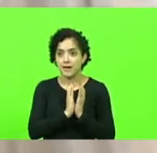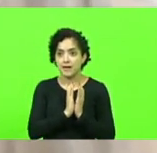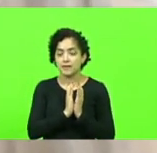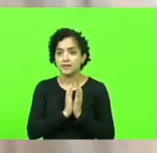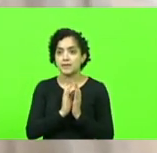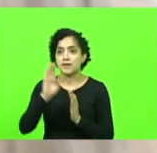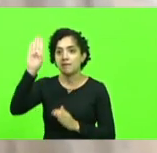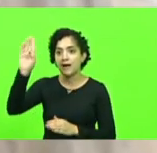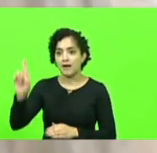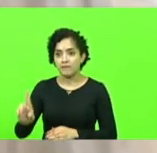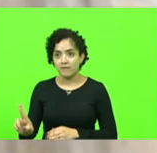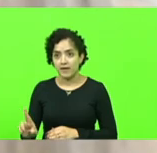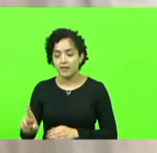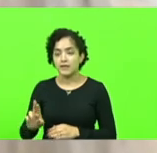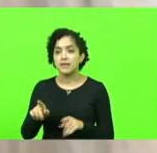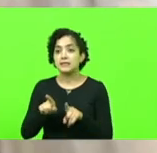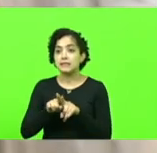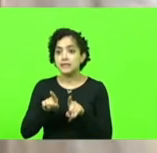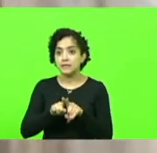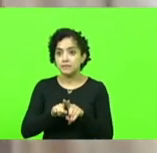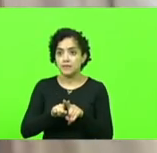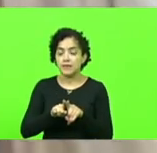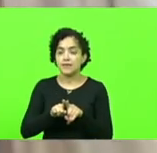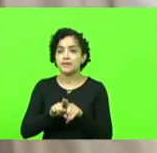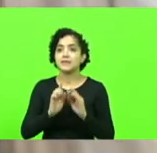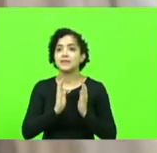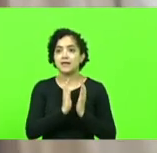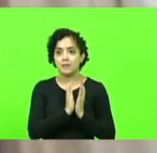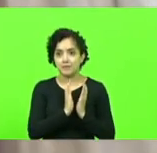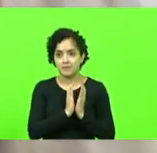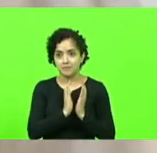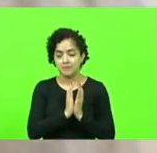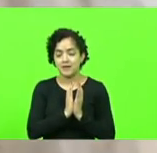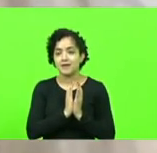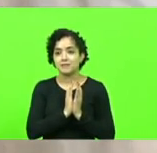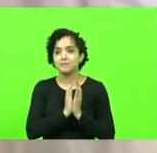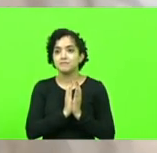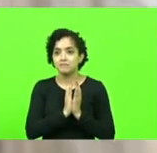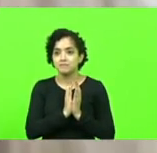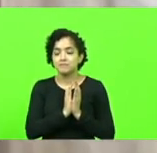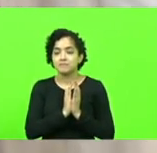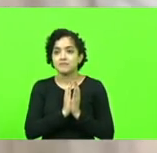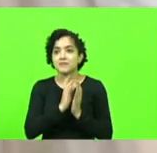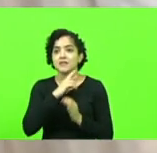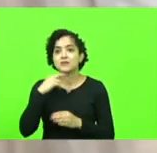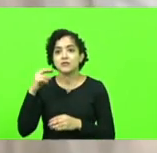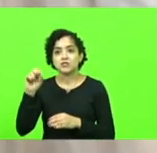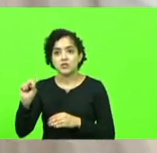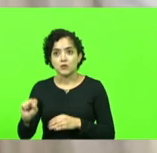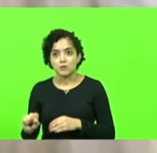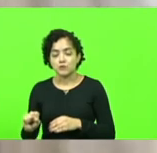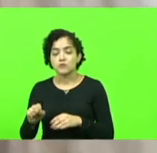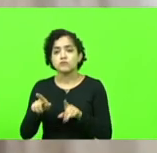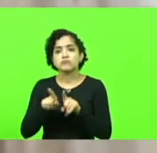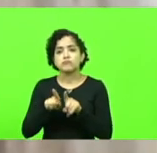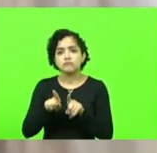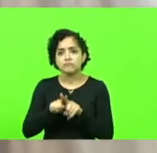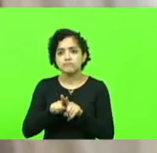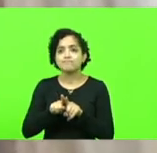Velha, e trabalhei na PAI de Jaraguá do Sul, onde eu tenho uma gratidão imensa por todos.